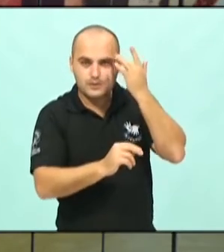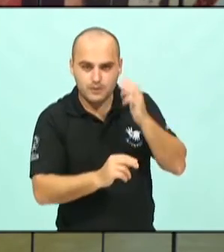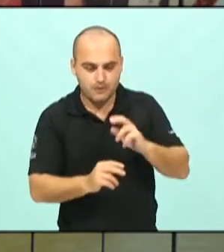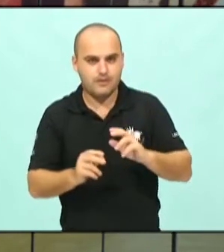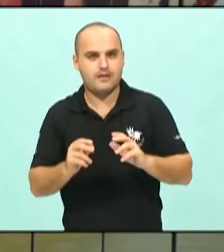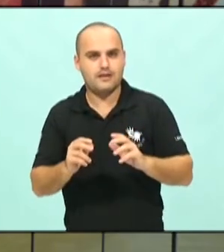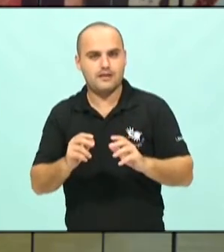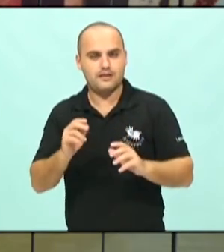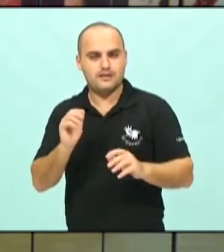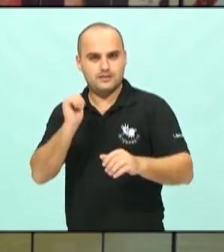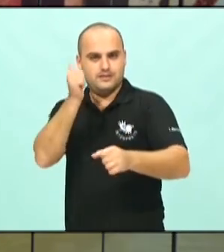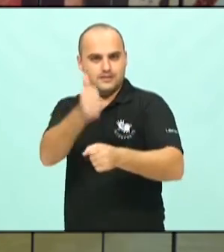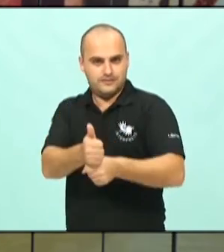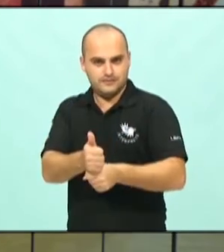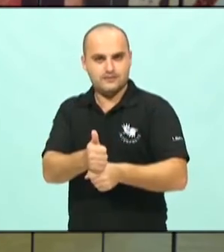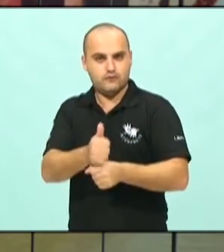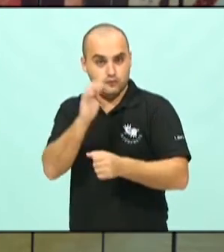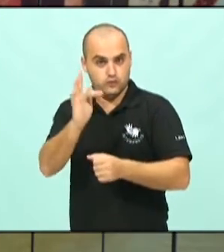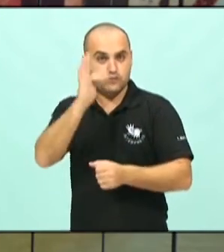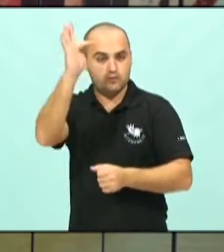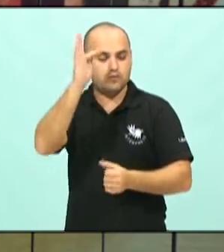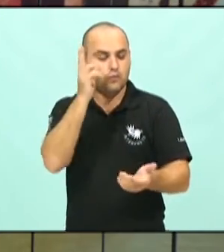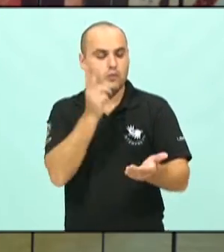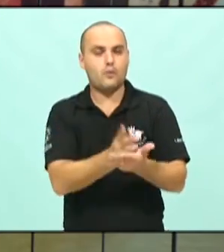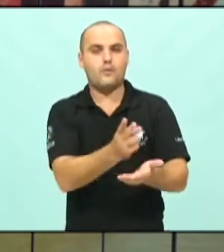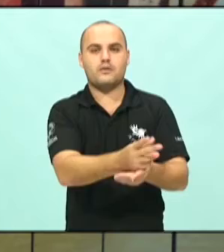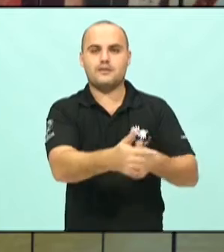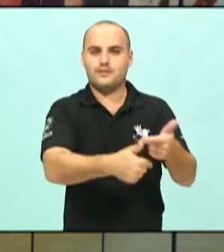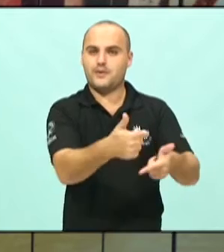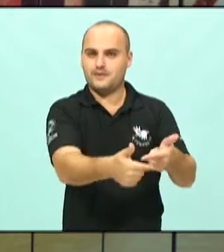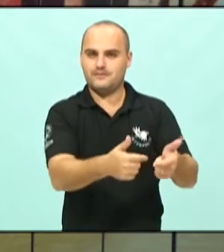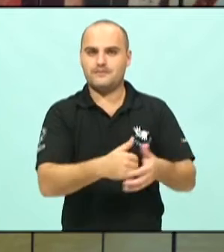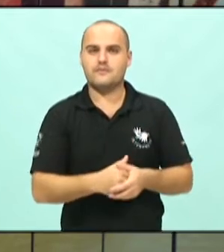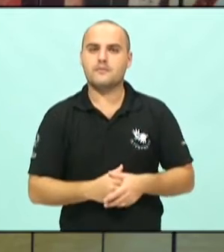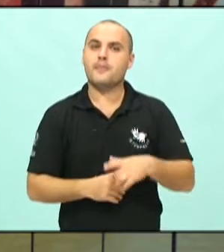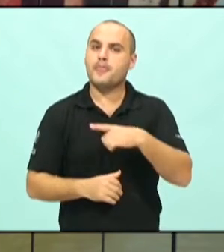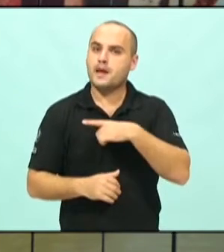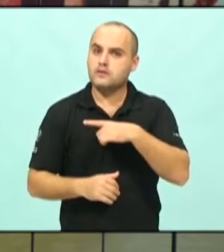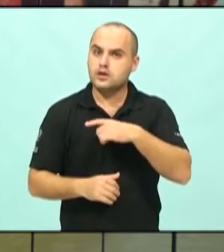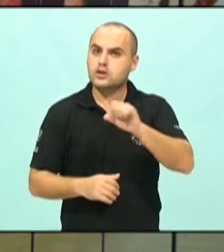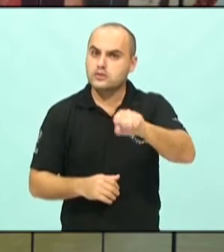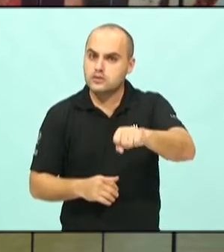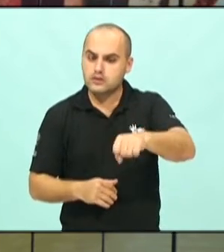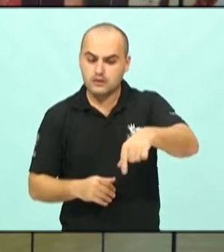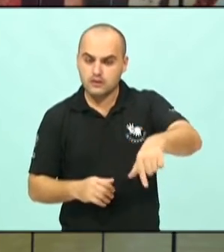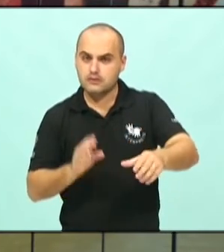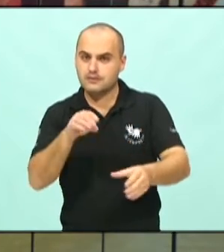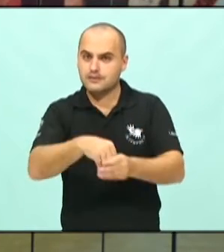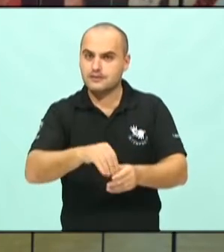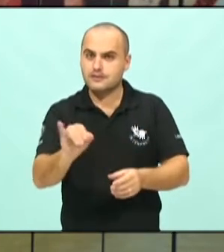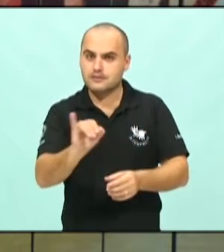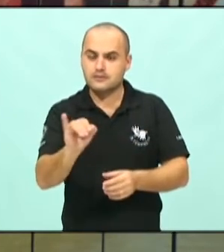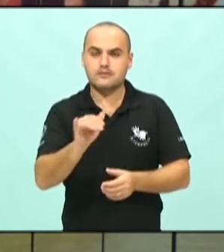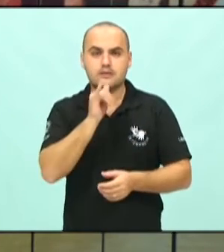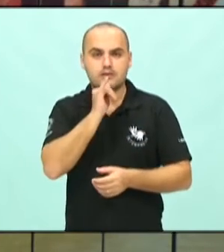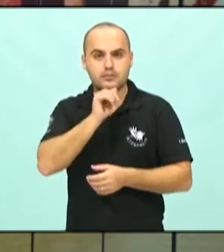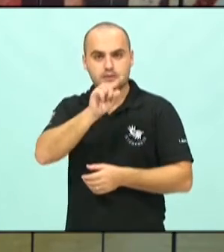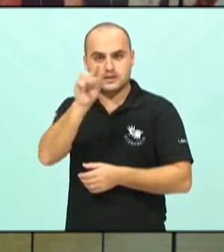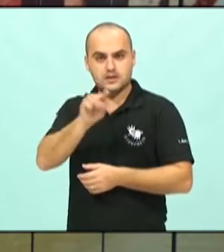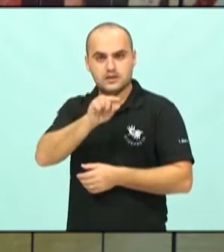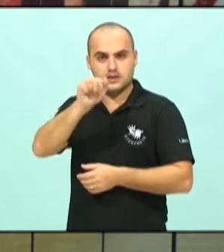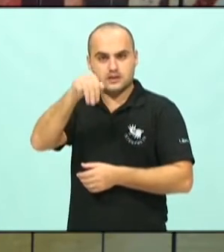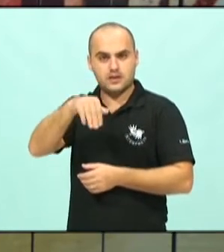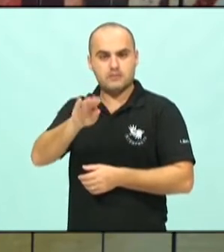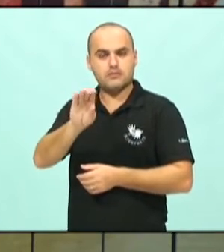diz, ele dê continuidade nesse trabalho. Eu costumo dizer, nós temos grandes nomes dentro de Itajaí. Fabiano Zambonetti, eu costumo